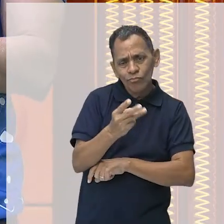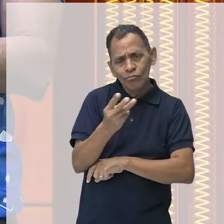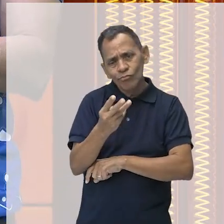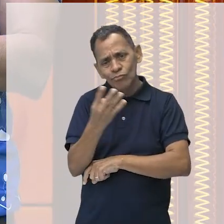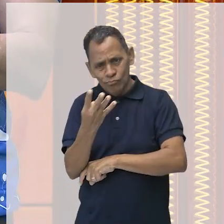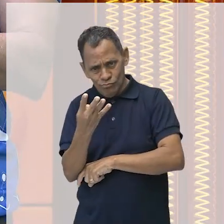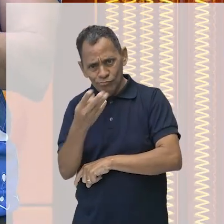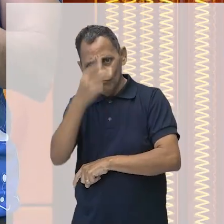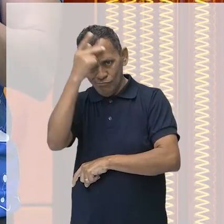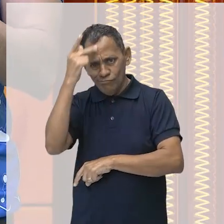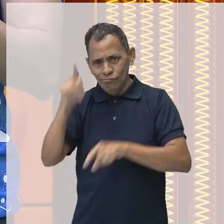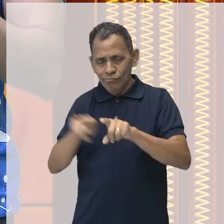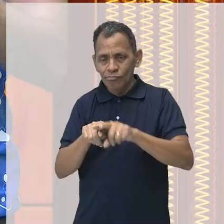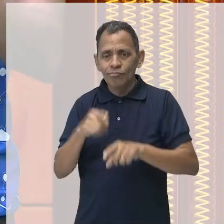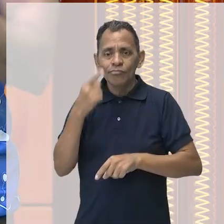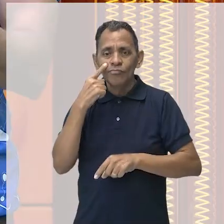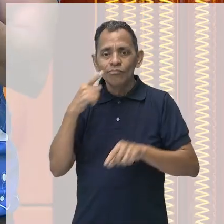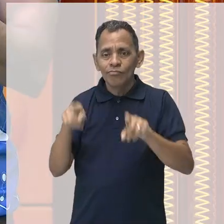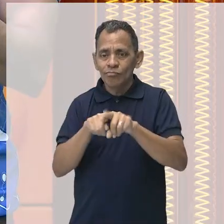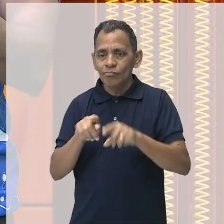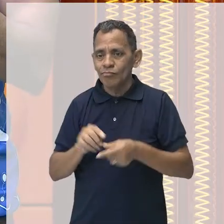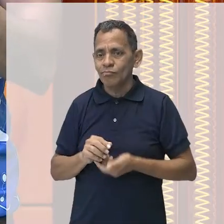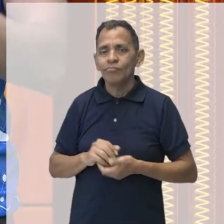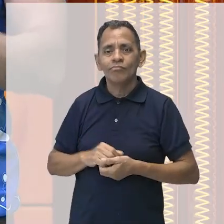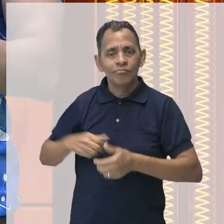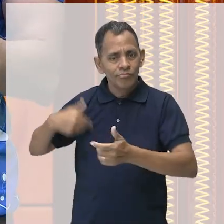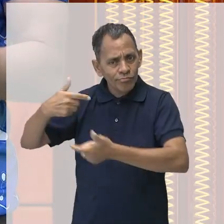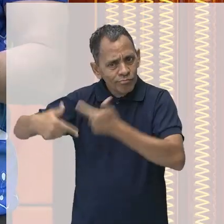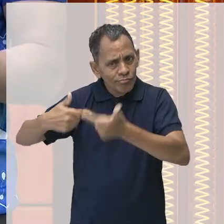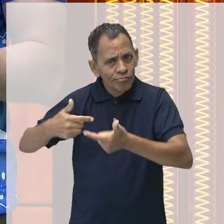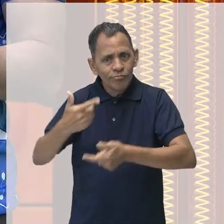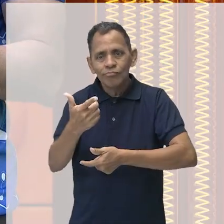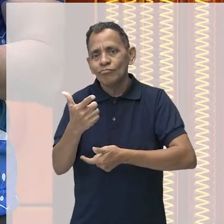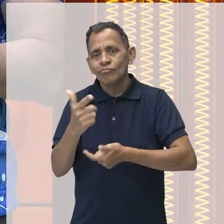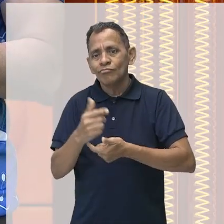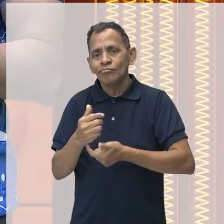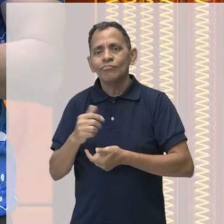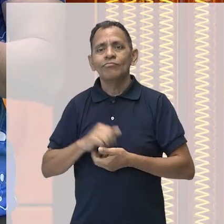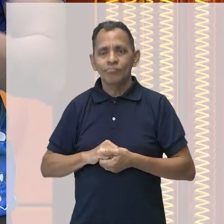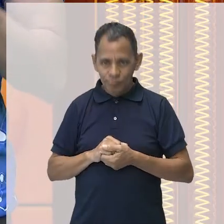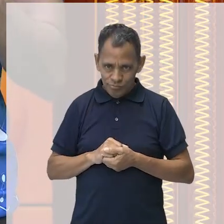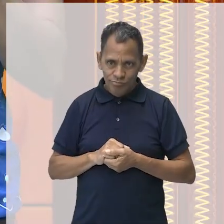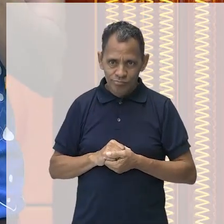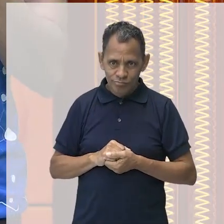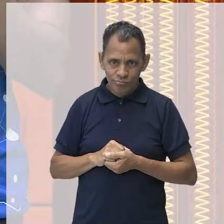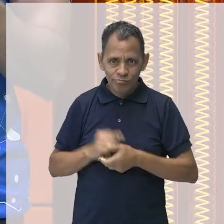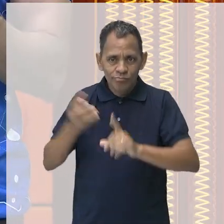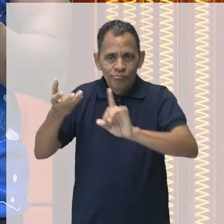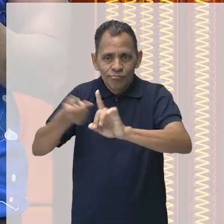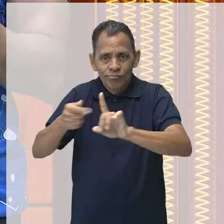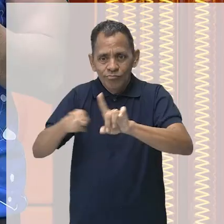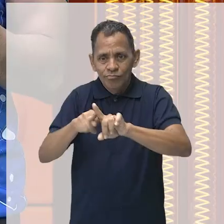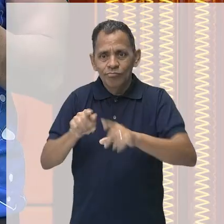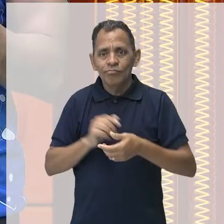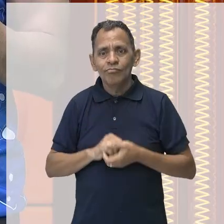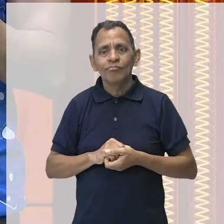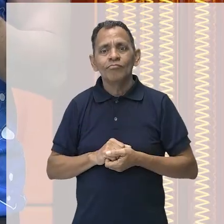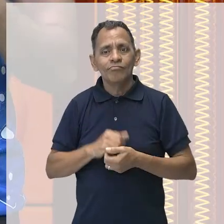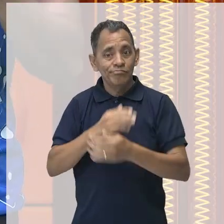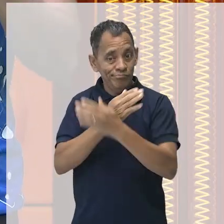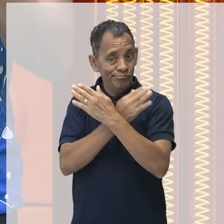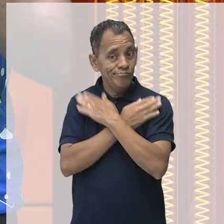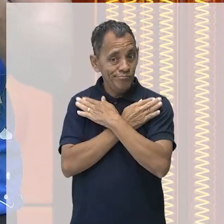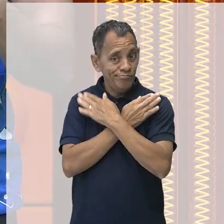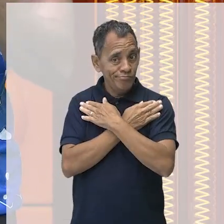gente observa também que os trabalhadores sem qualificação, eles ficam à margem desse processo todo. Se você não tem qualificação profissional,